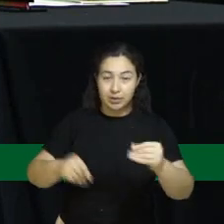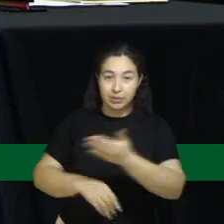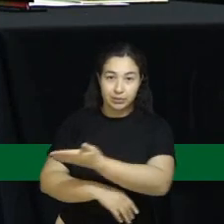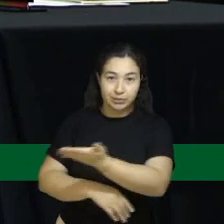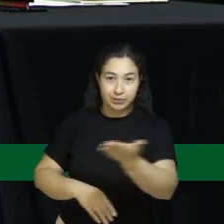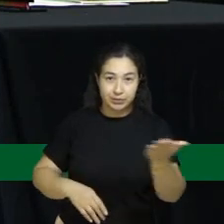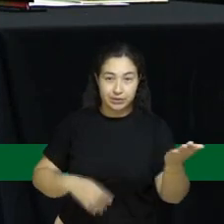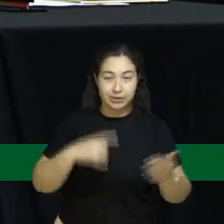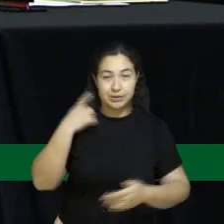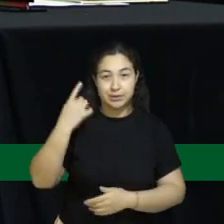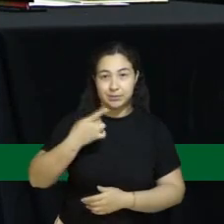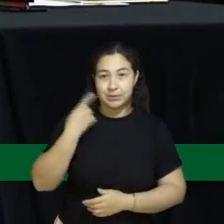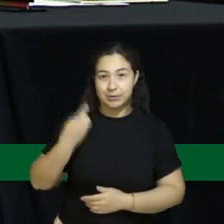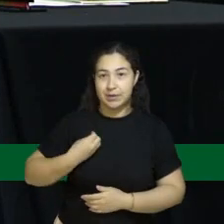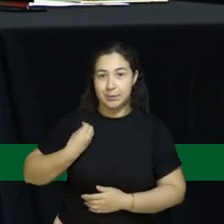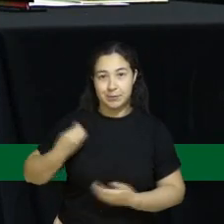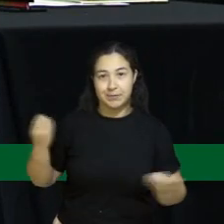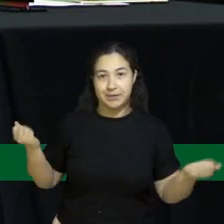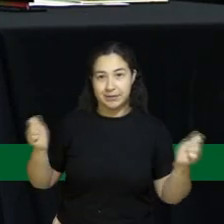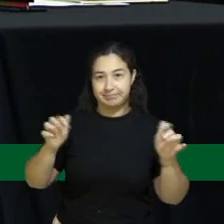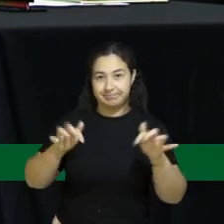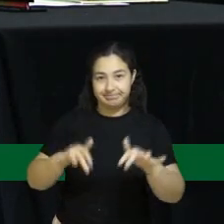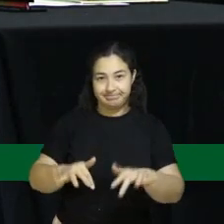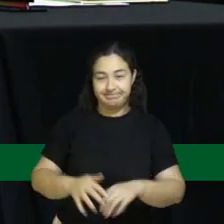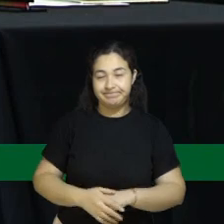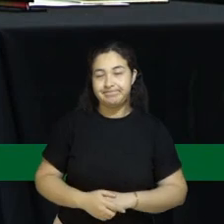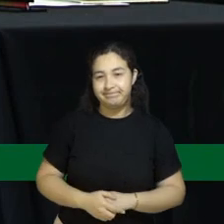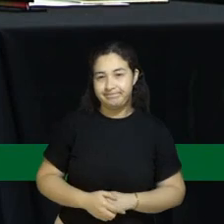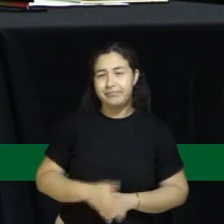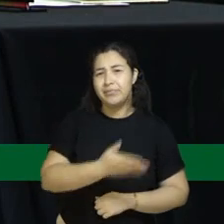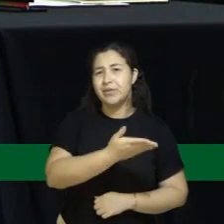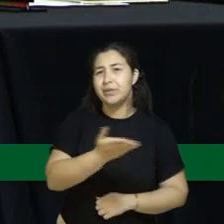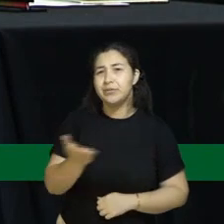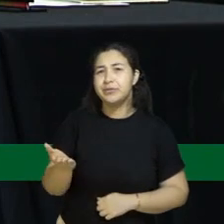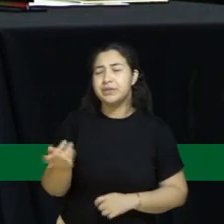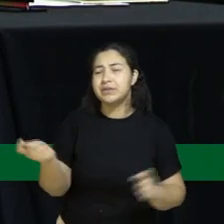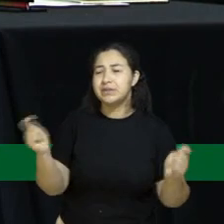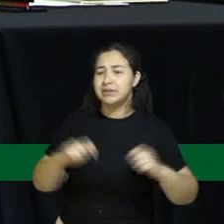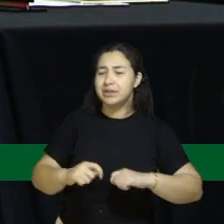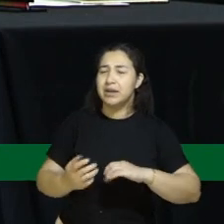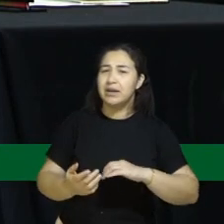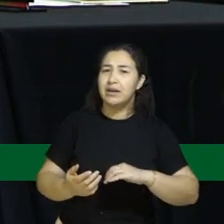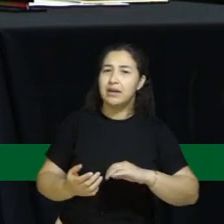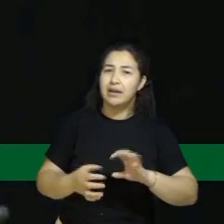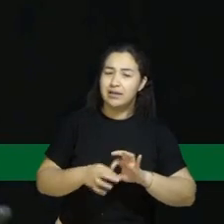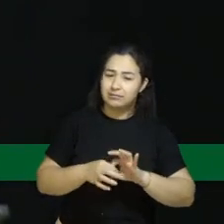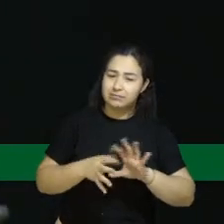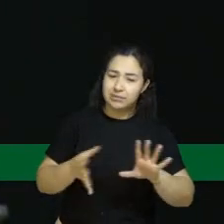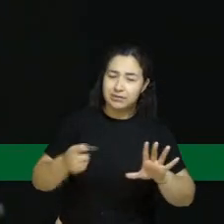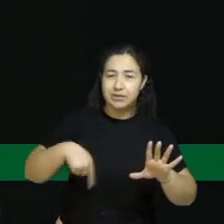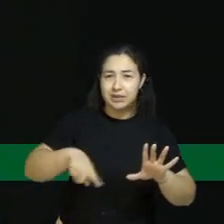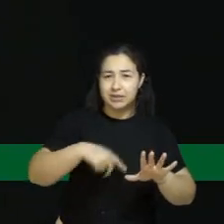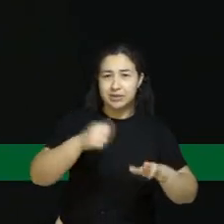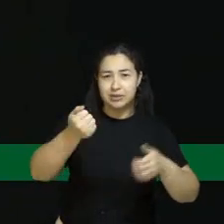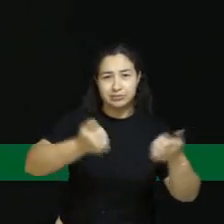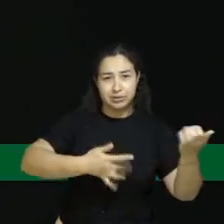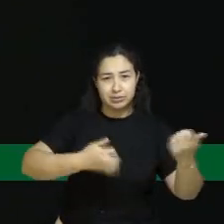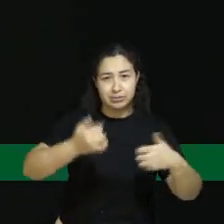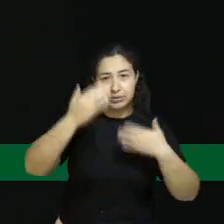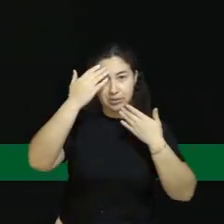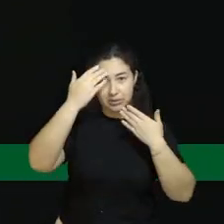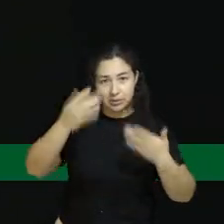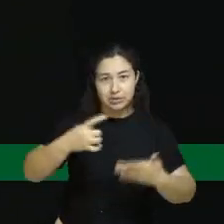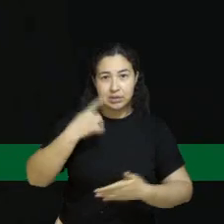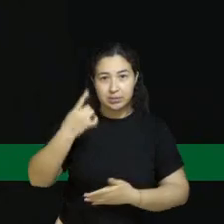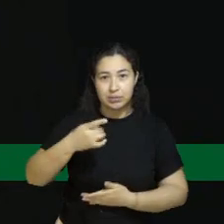os deputados que gentilmente cederam esse espaço para a Chapecoense. Um agradecimento especial para a deputada